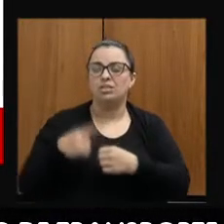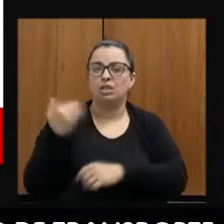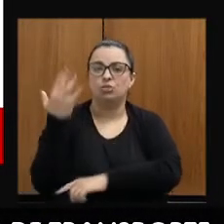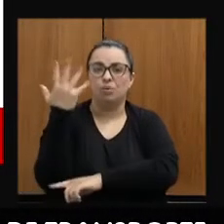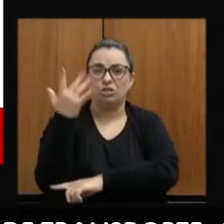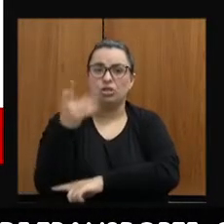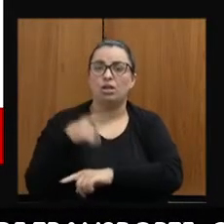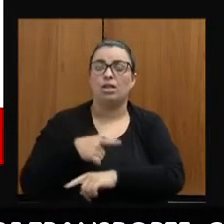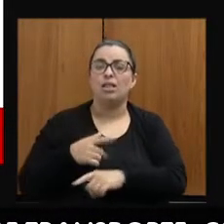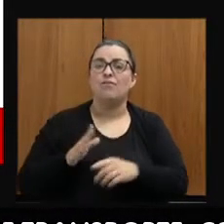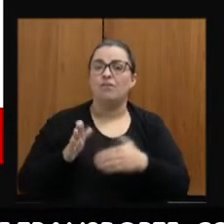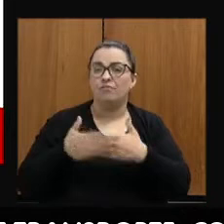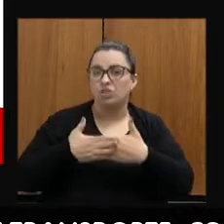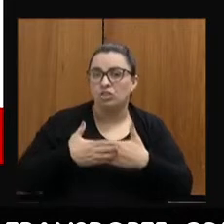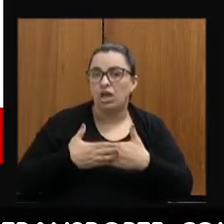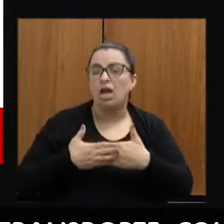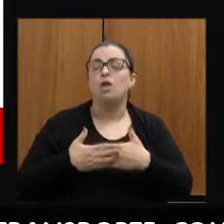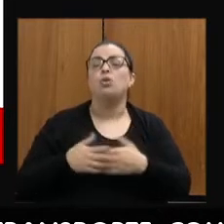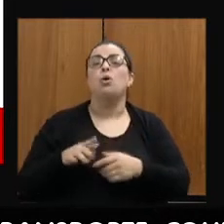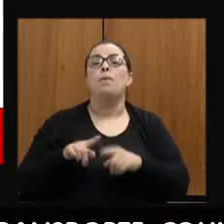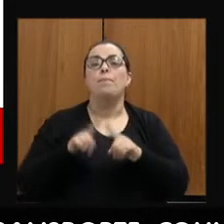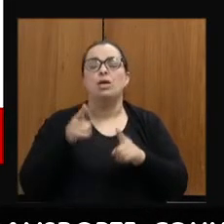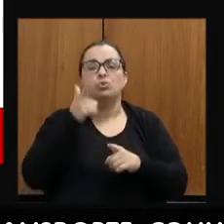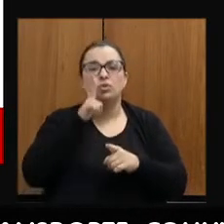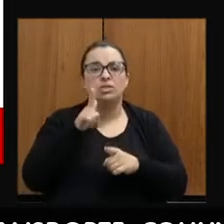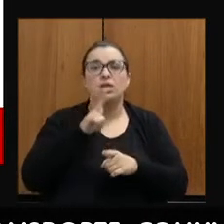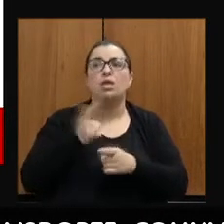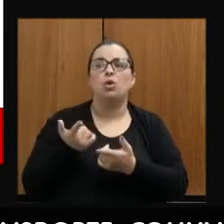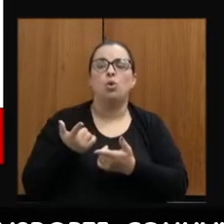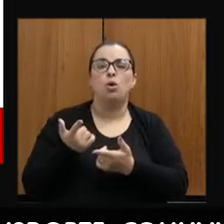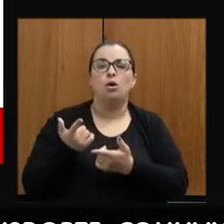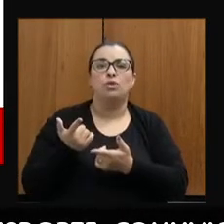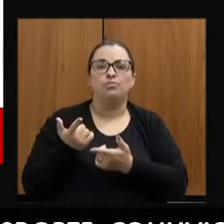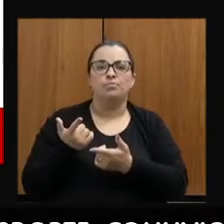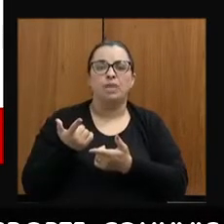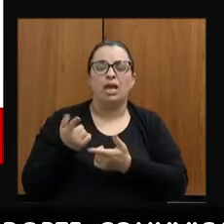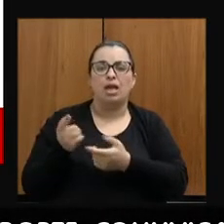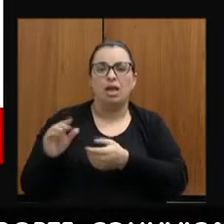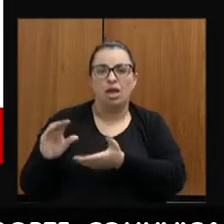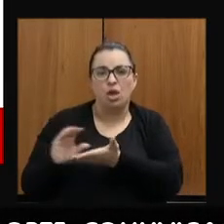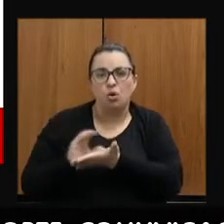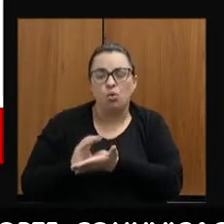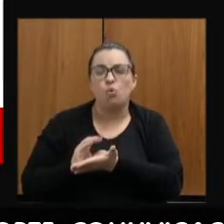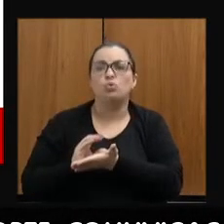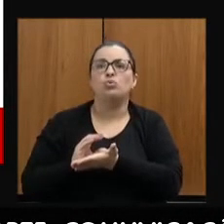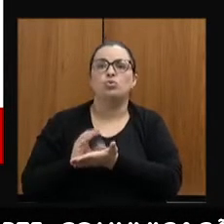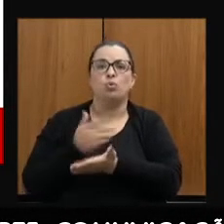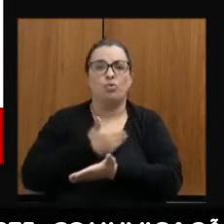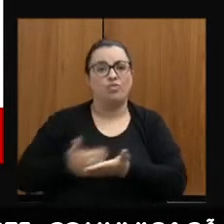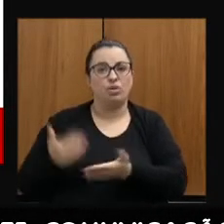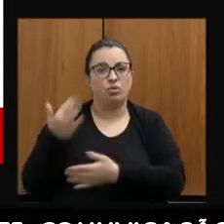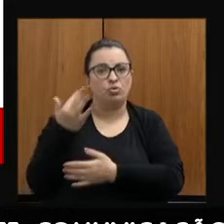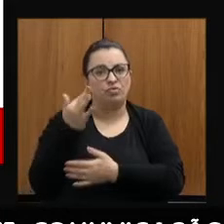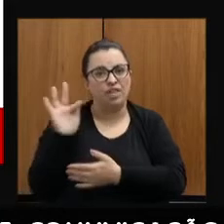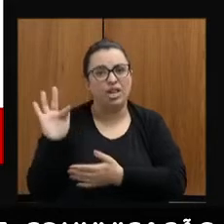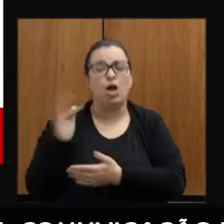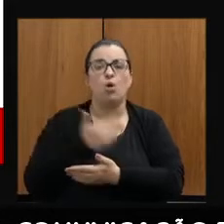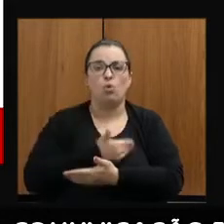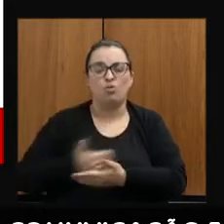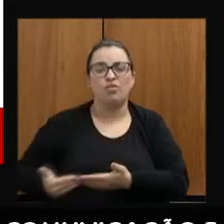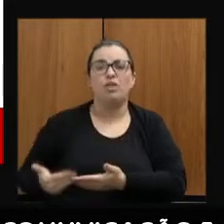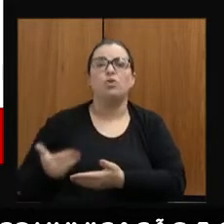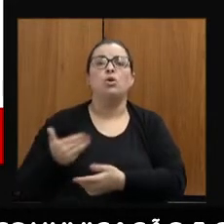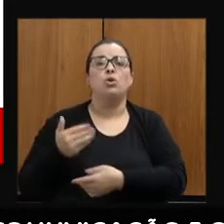fechado conseguimos equacionar recursos junto ao governo federal e Governo do Estado da ordem de 15 milhões de reais pela reabertura